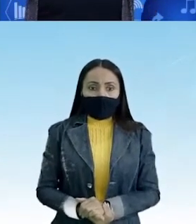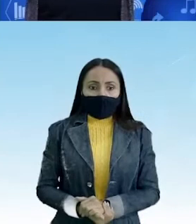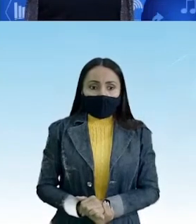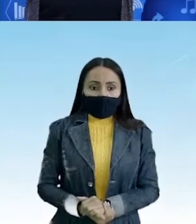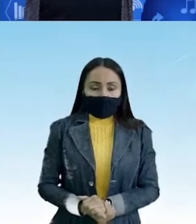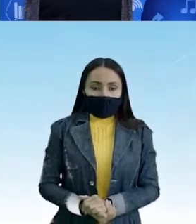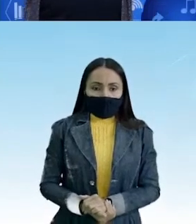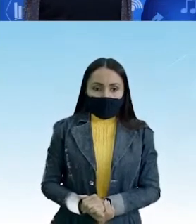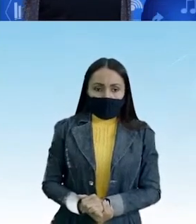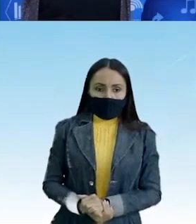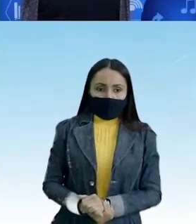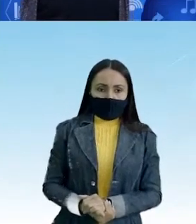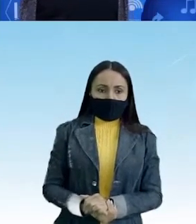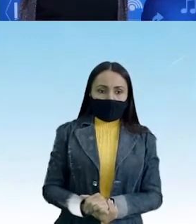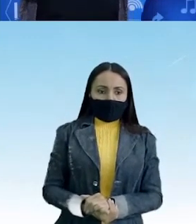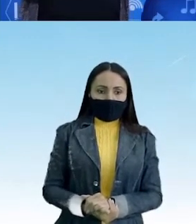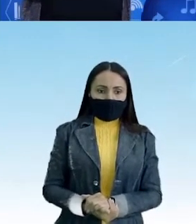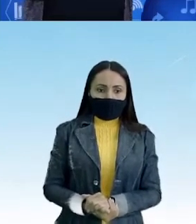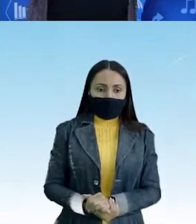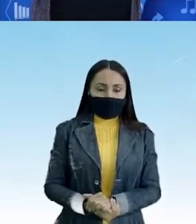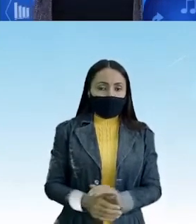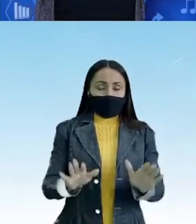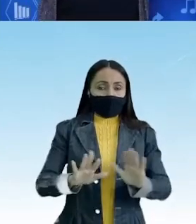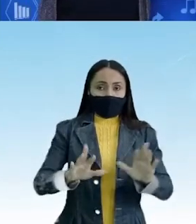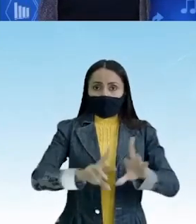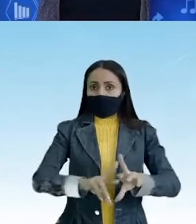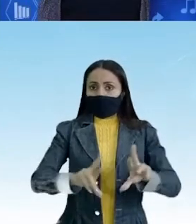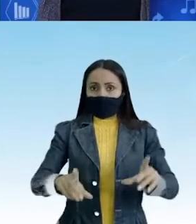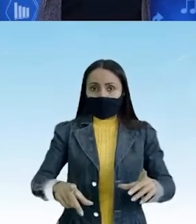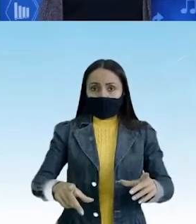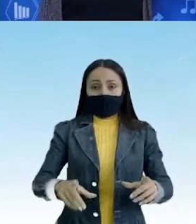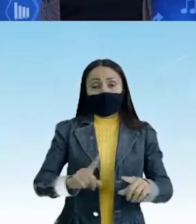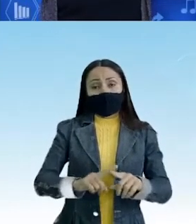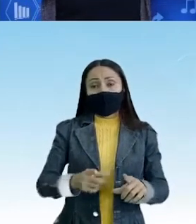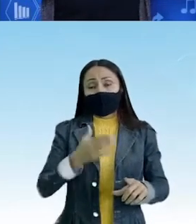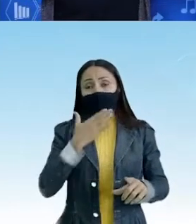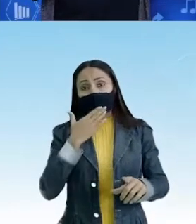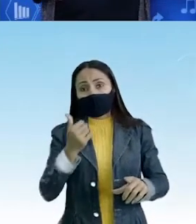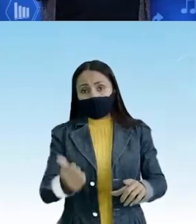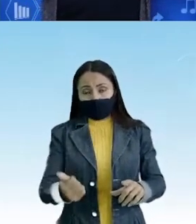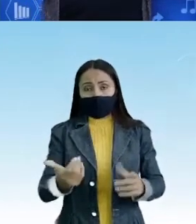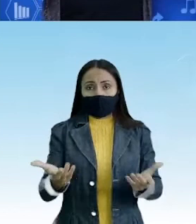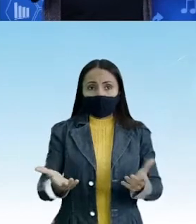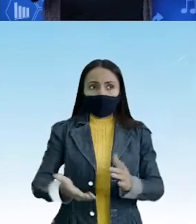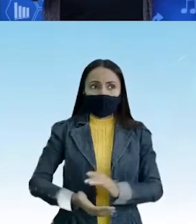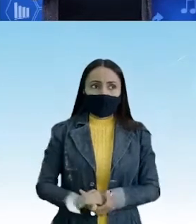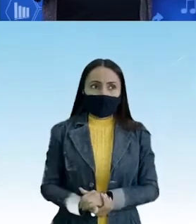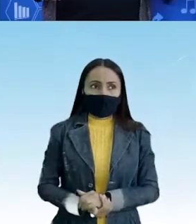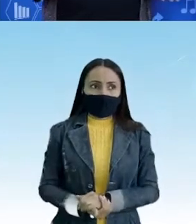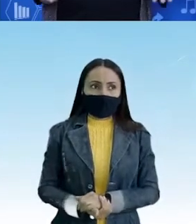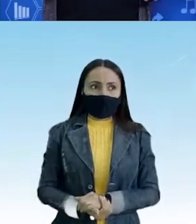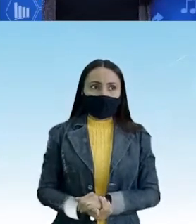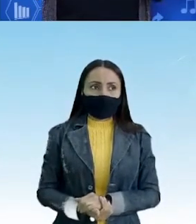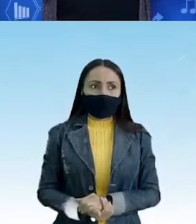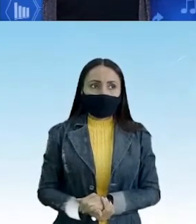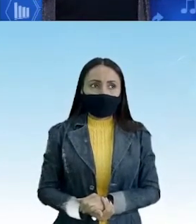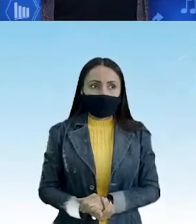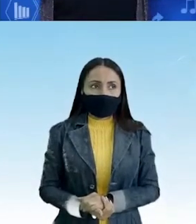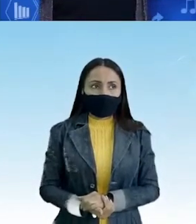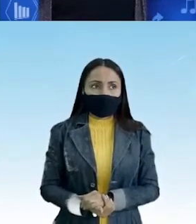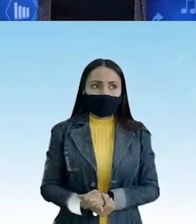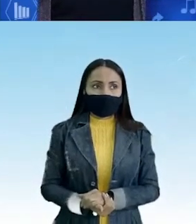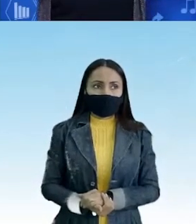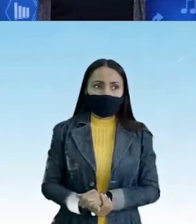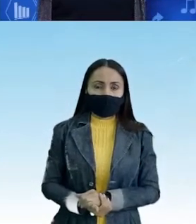Não foi muito diferente, mas foi bem melhor do que foram trazidos africanos para cá. Vieram embarcação, vieram. Vieram